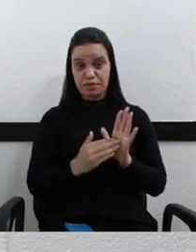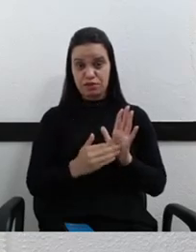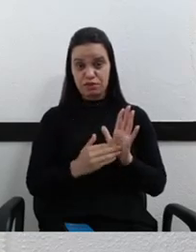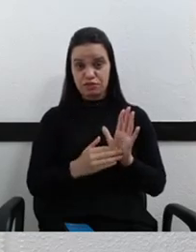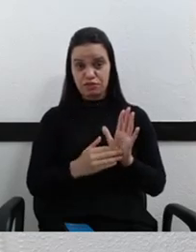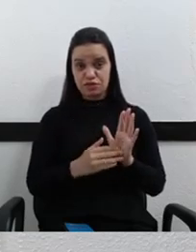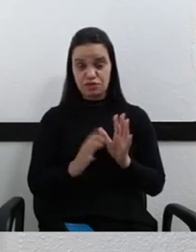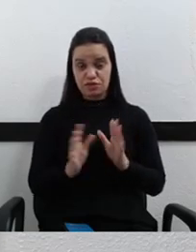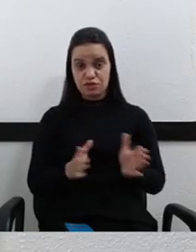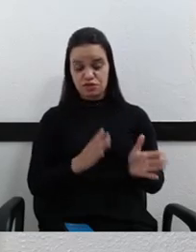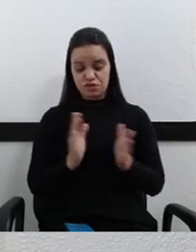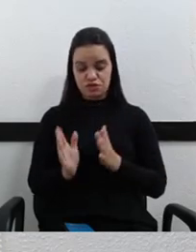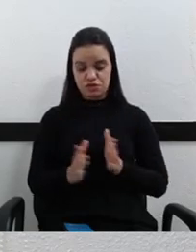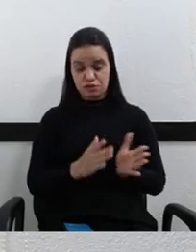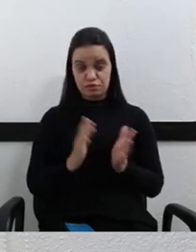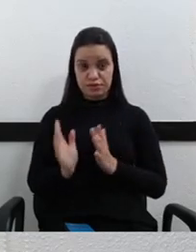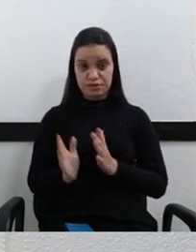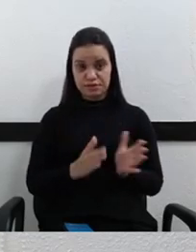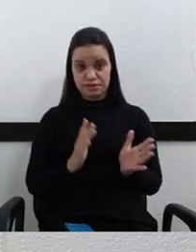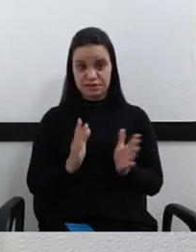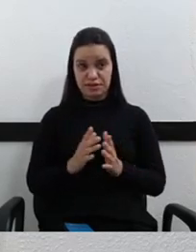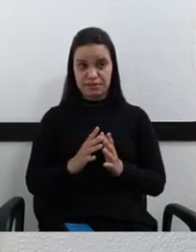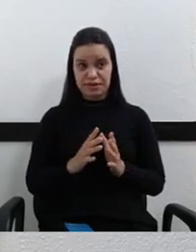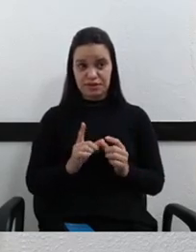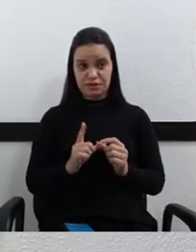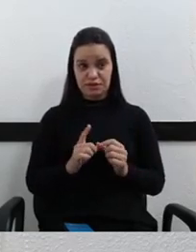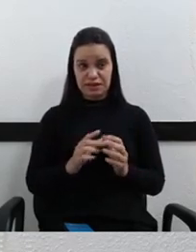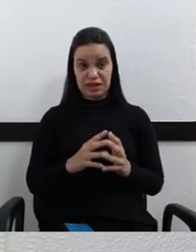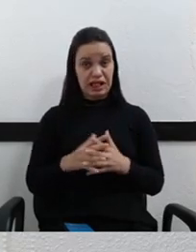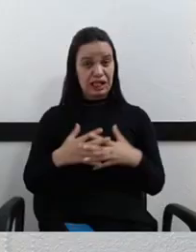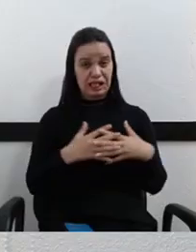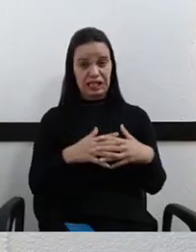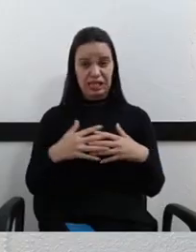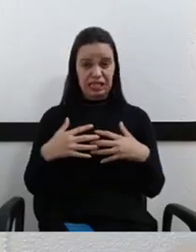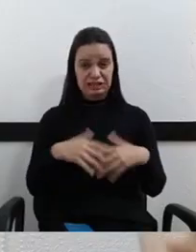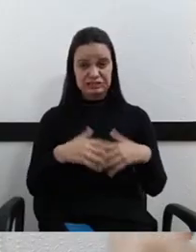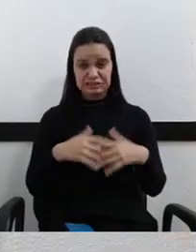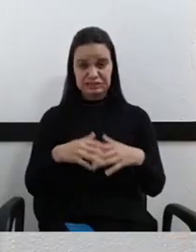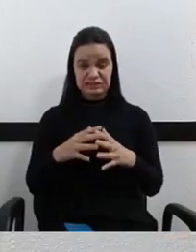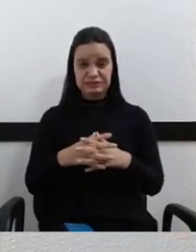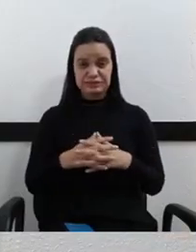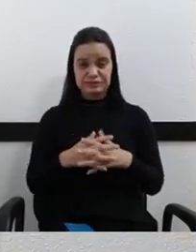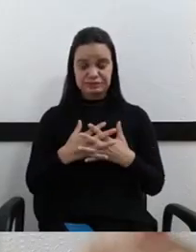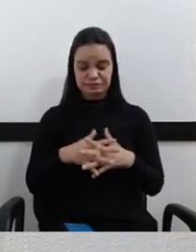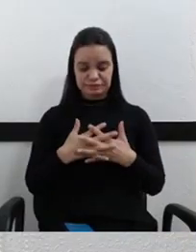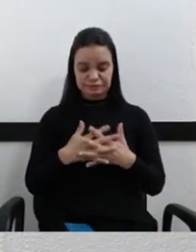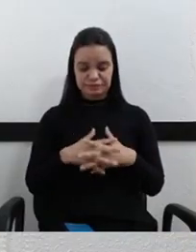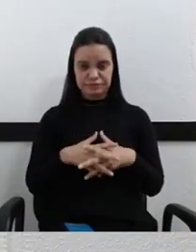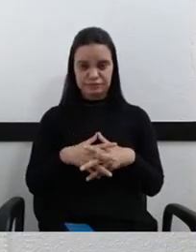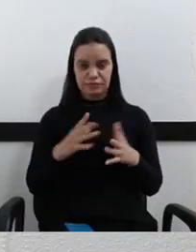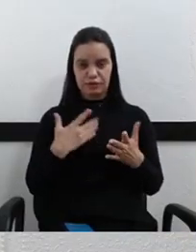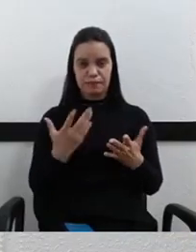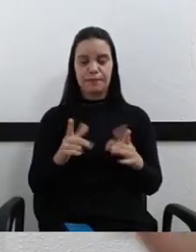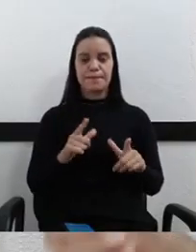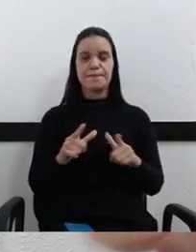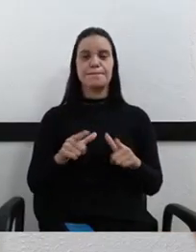processamento de compensações e indeferimentos bastante complexa, né? O colega lança o dia, quer dizer, o colega trabalha, sabe-se lá como, aí ele